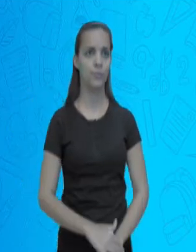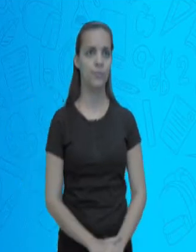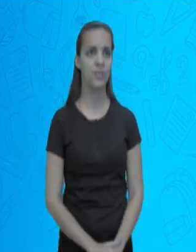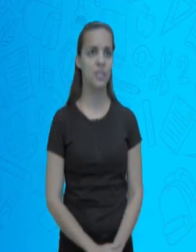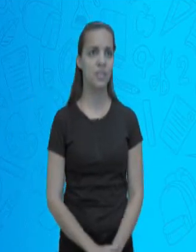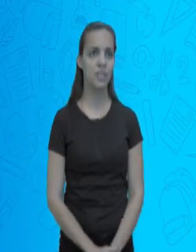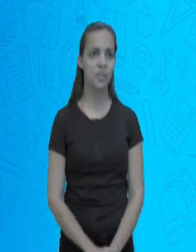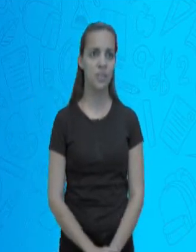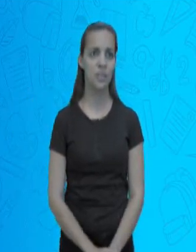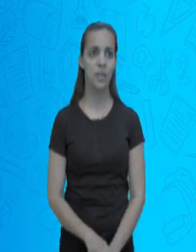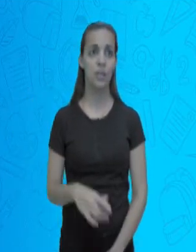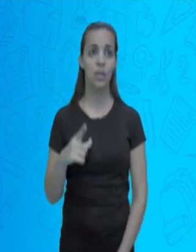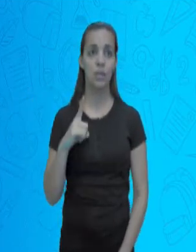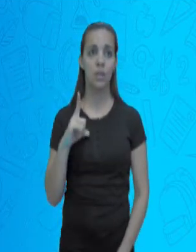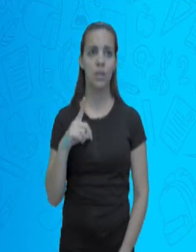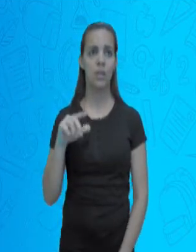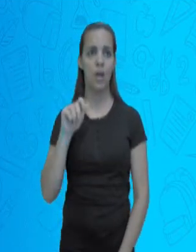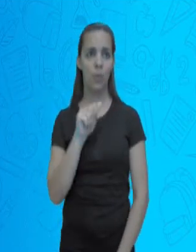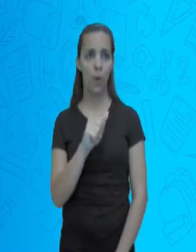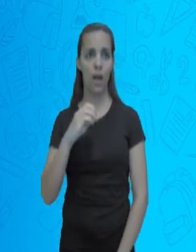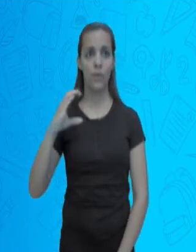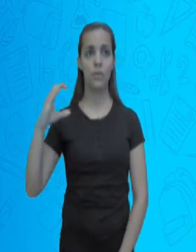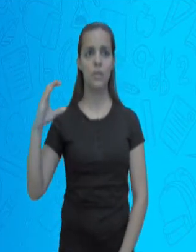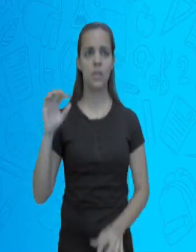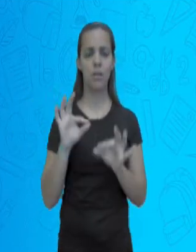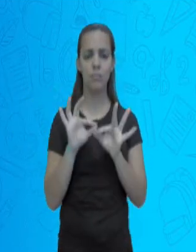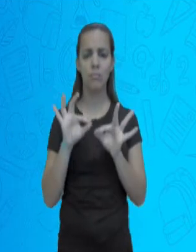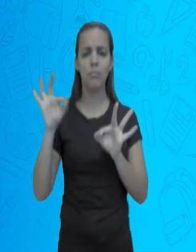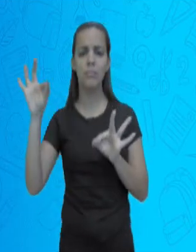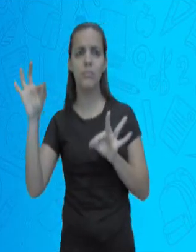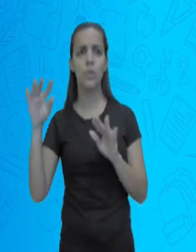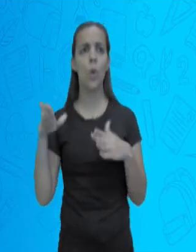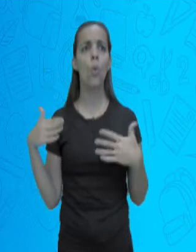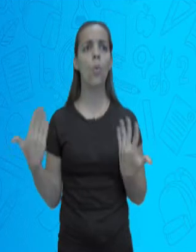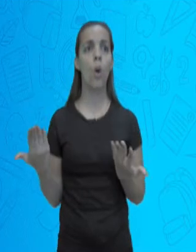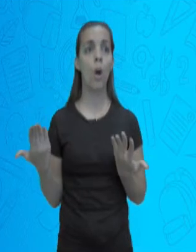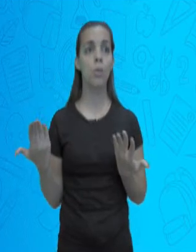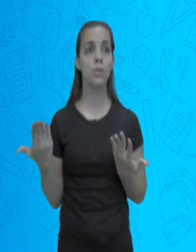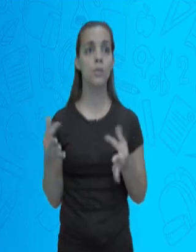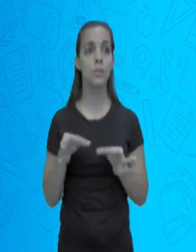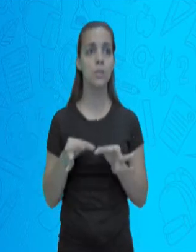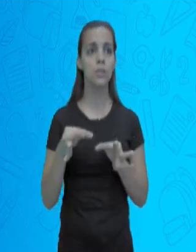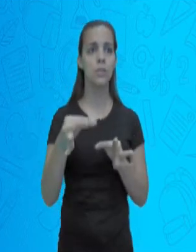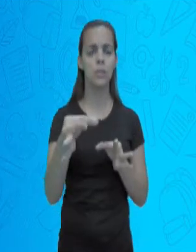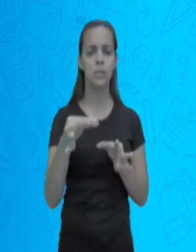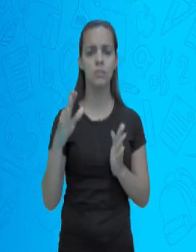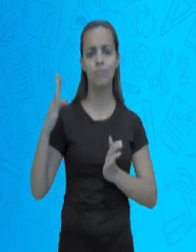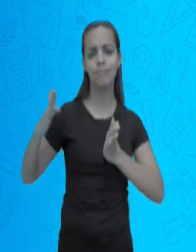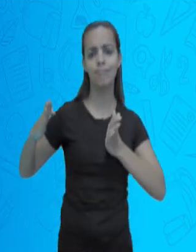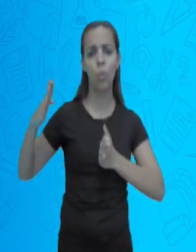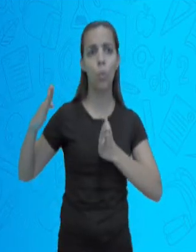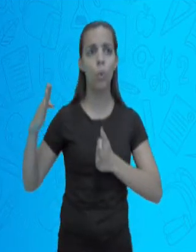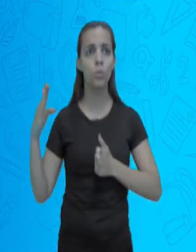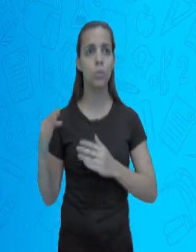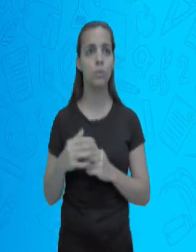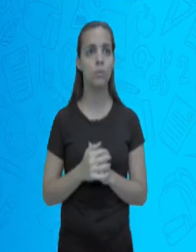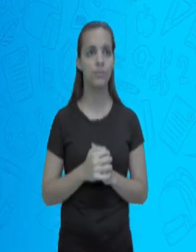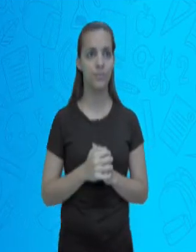ponto AC, a distância do segmento, o tamanho do segmento AC é